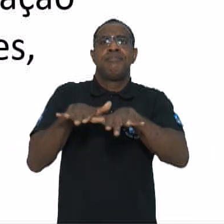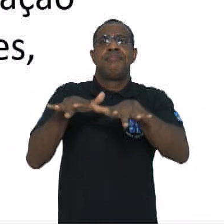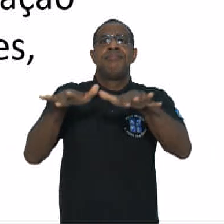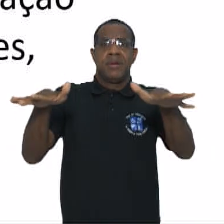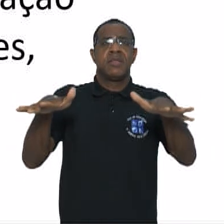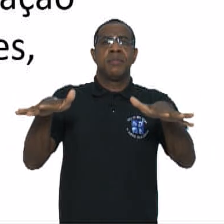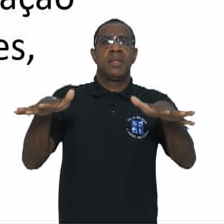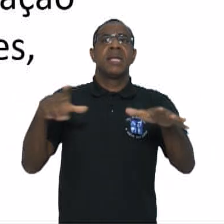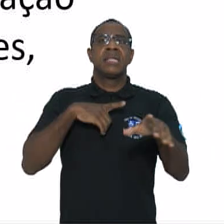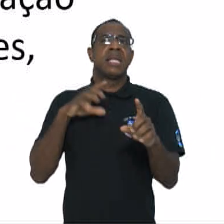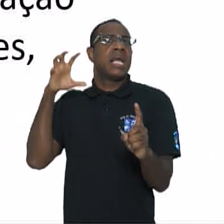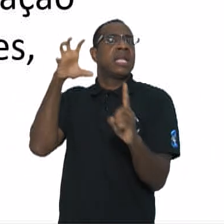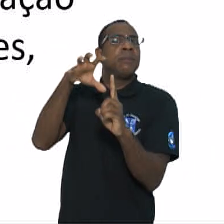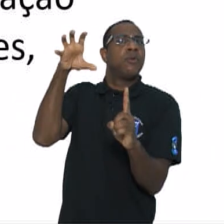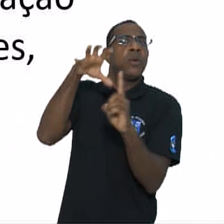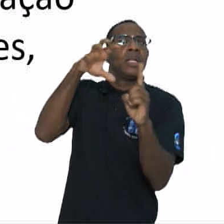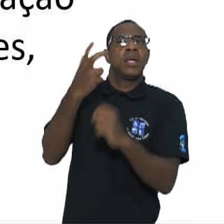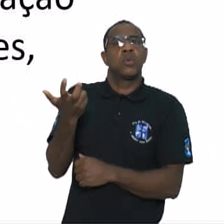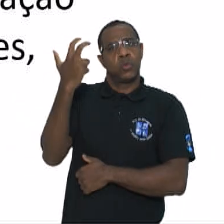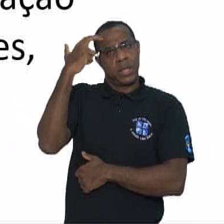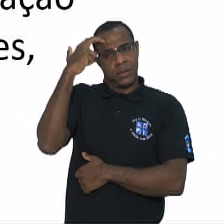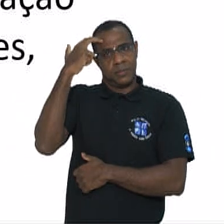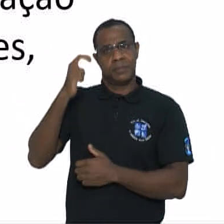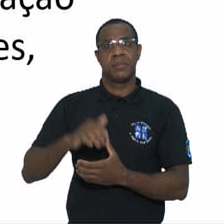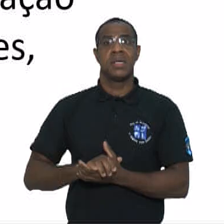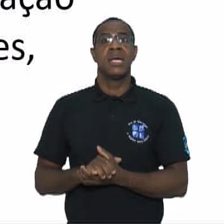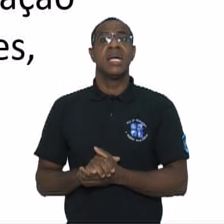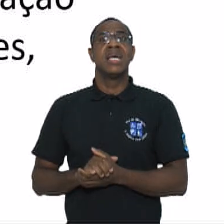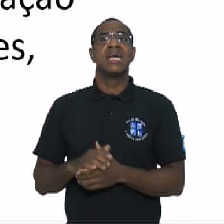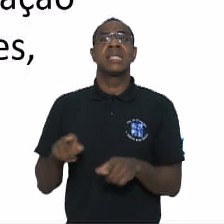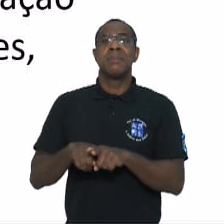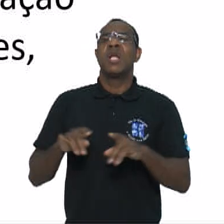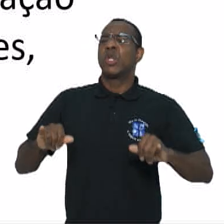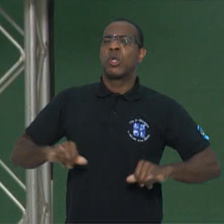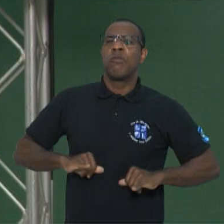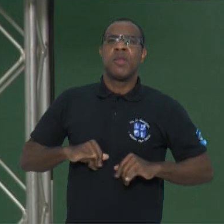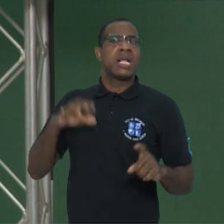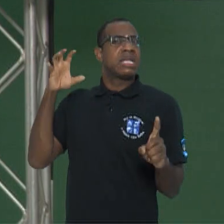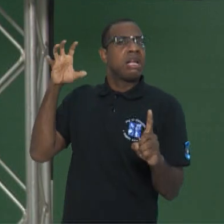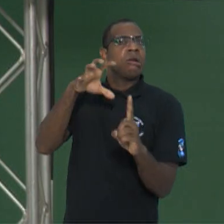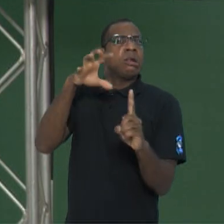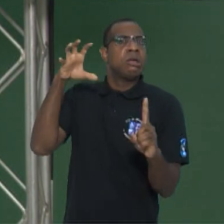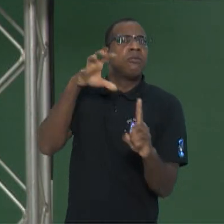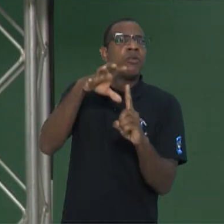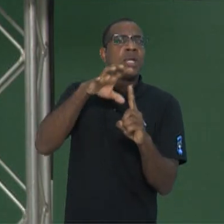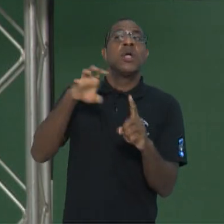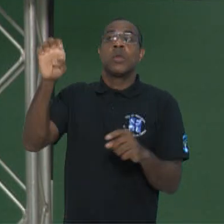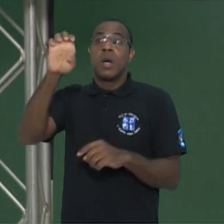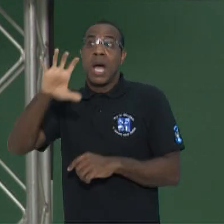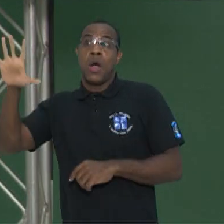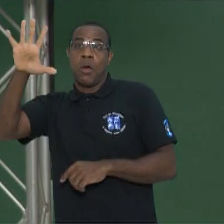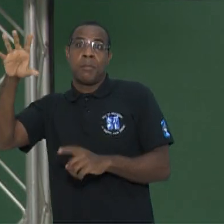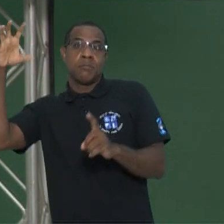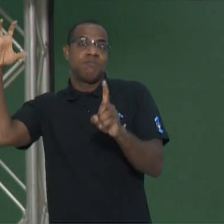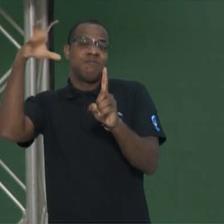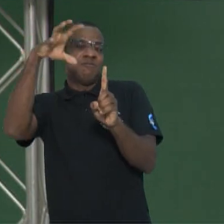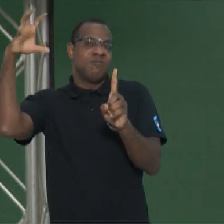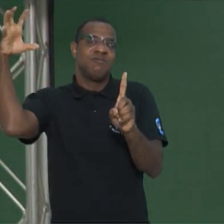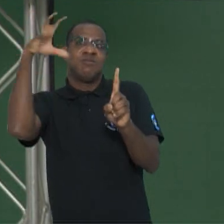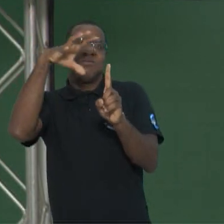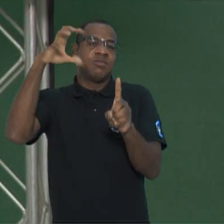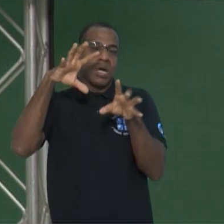que têm essa influência cultural europeia, que sofreram essa influência dos países da Europa que ocuparam essas áreas ao